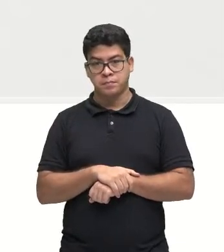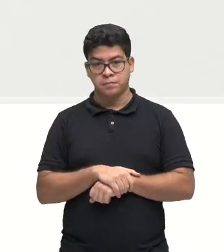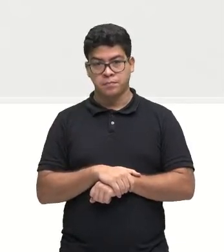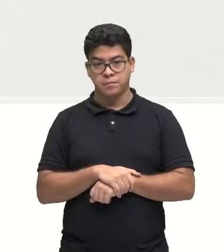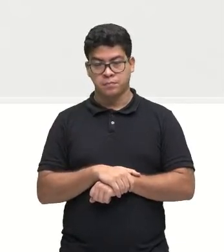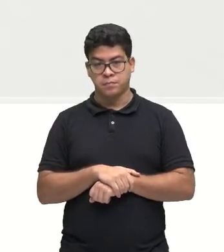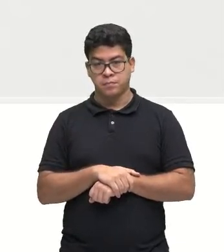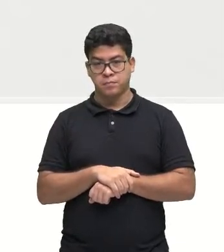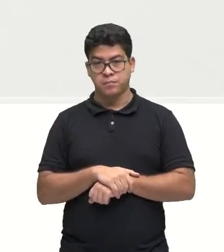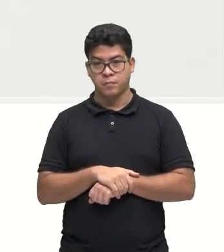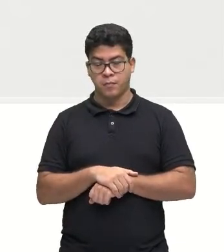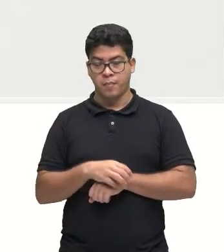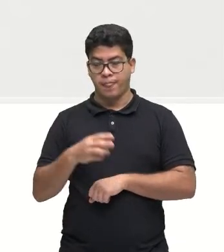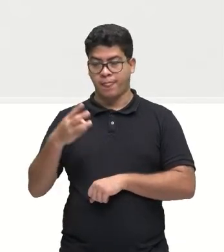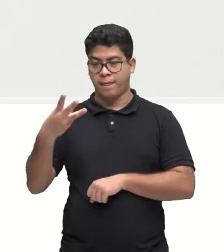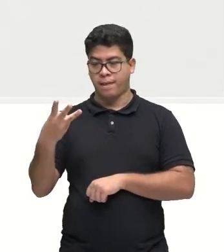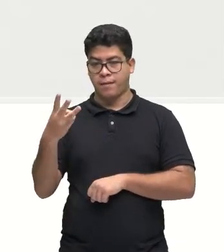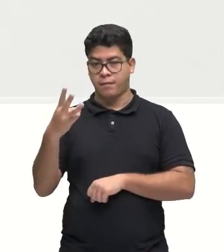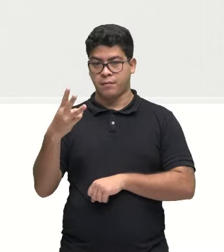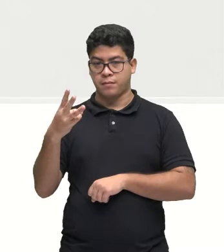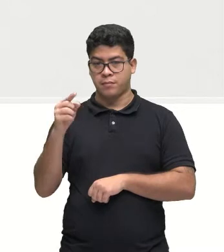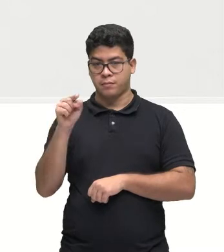3.000 esfirras,